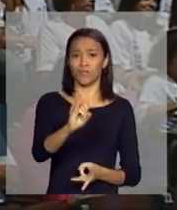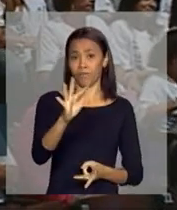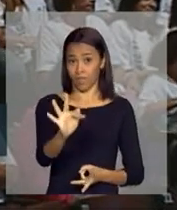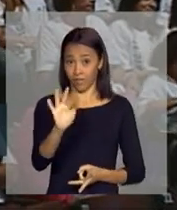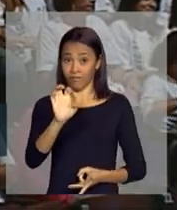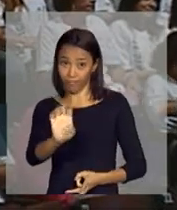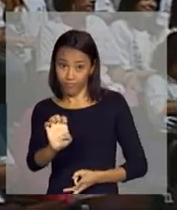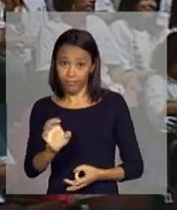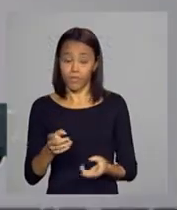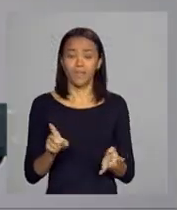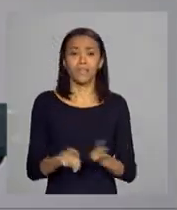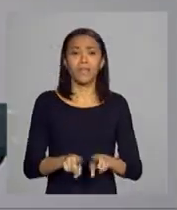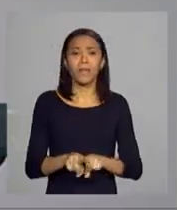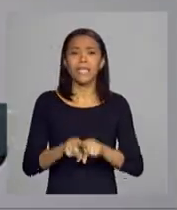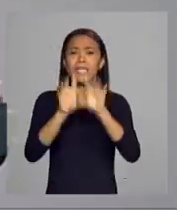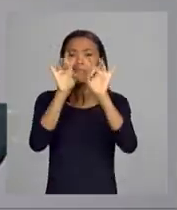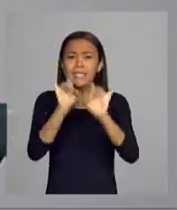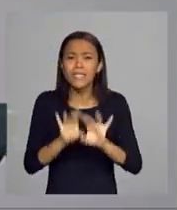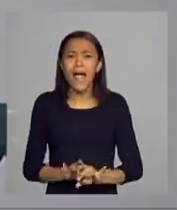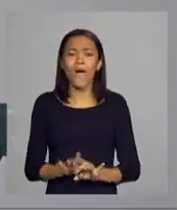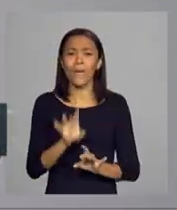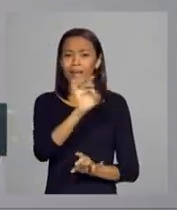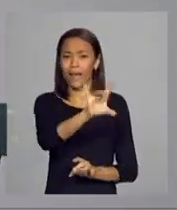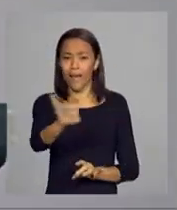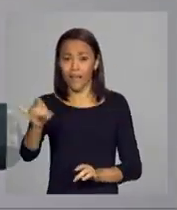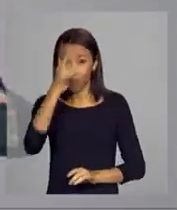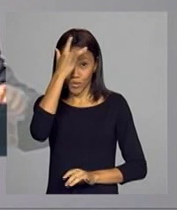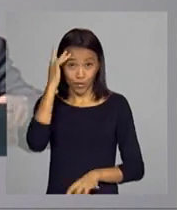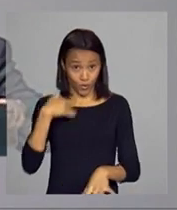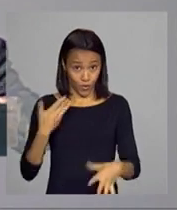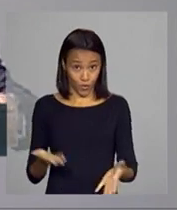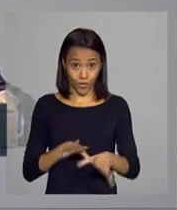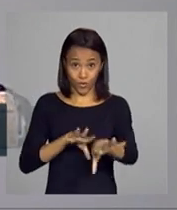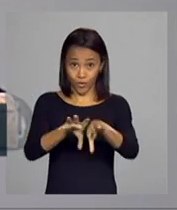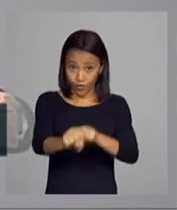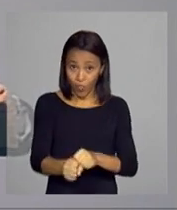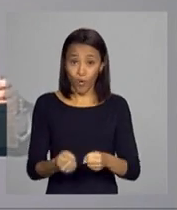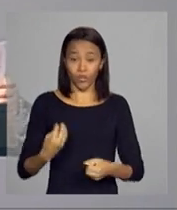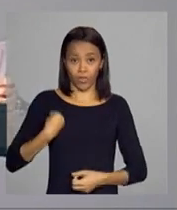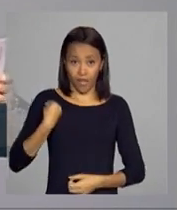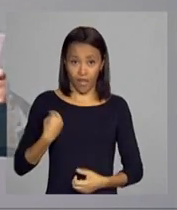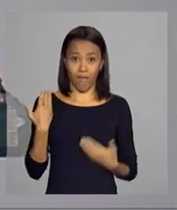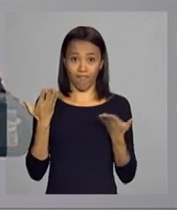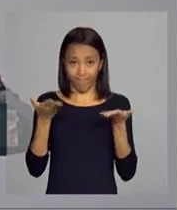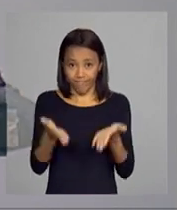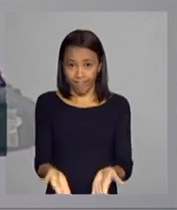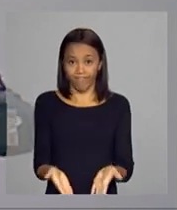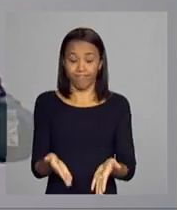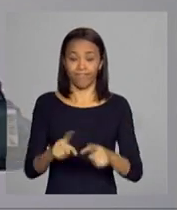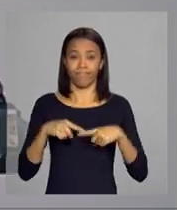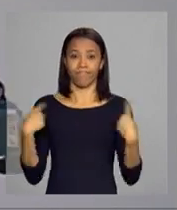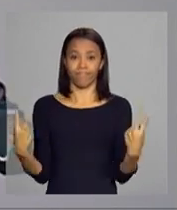aqui especialmente todos os formandos do Pronatec que se encontram nesse evento.